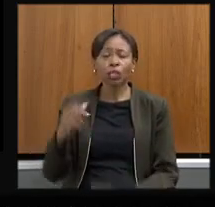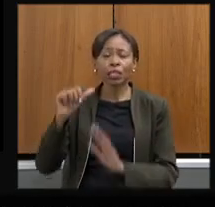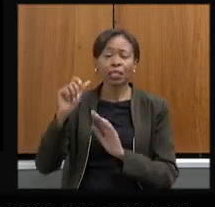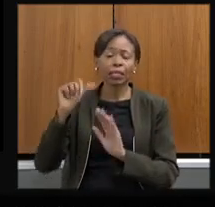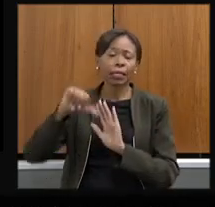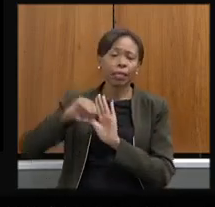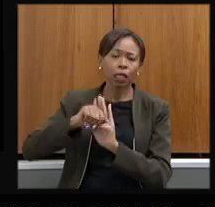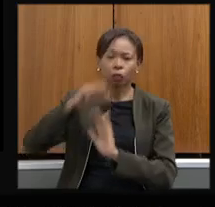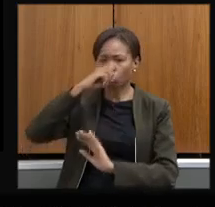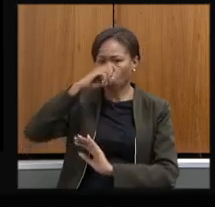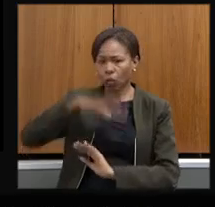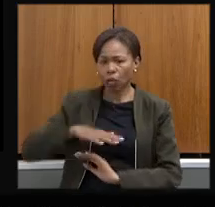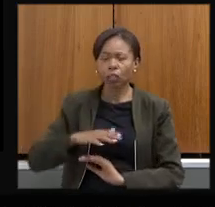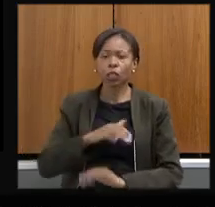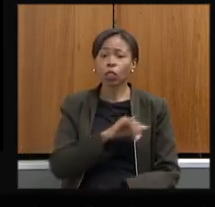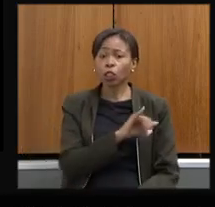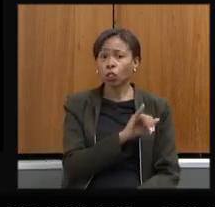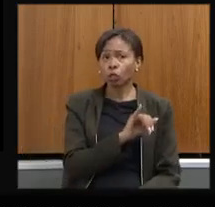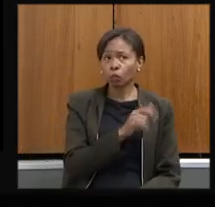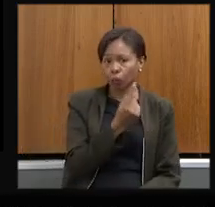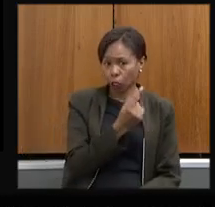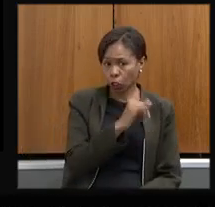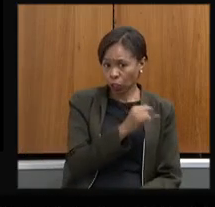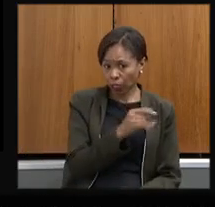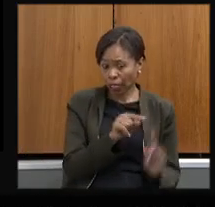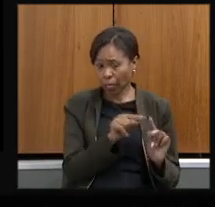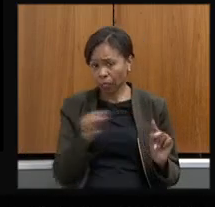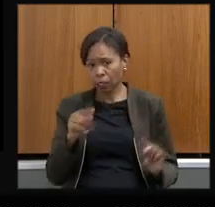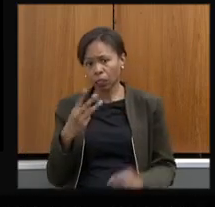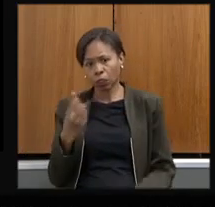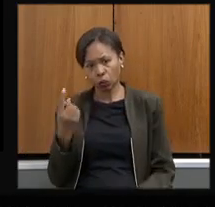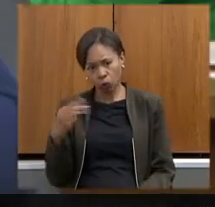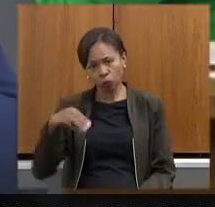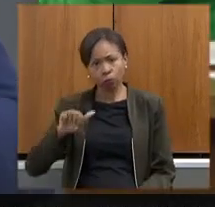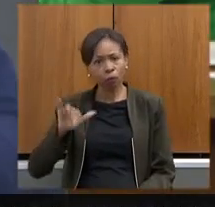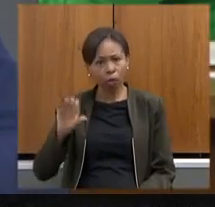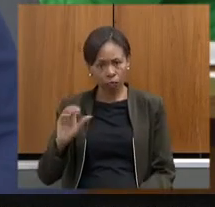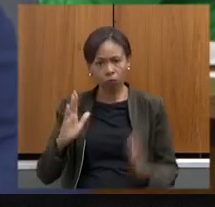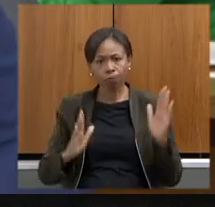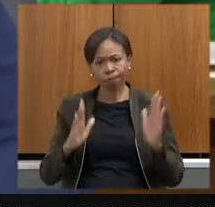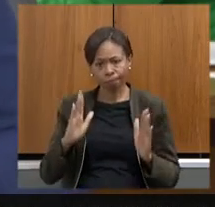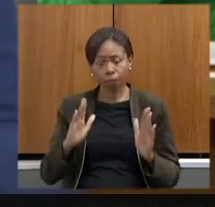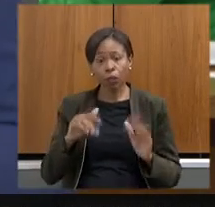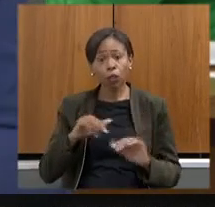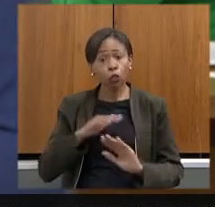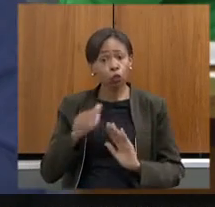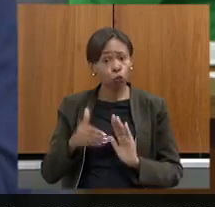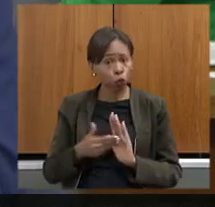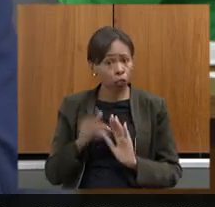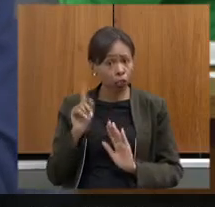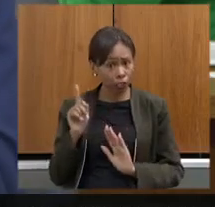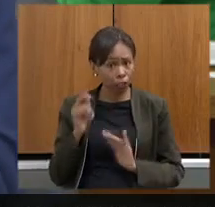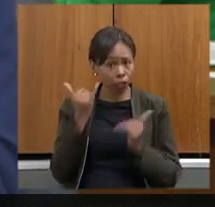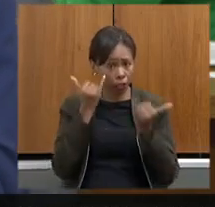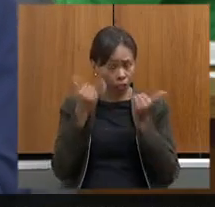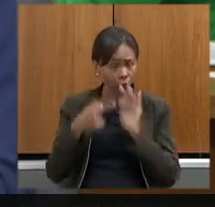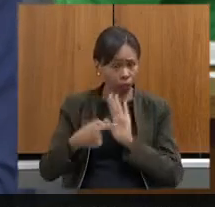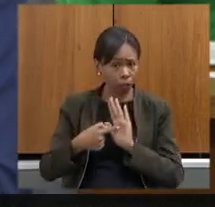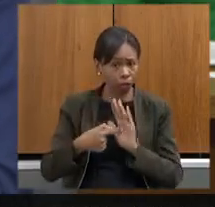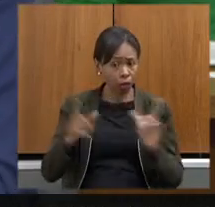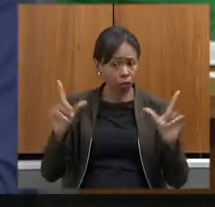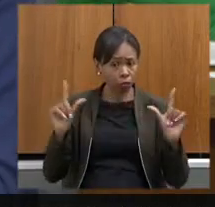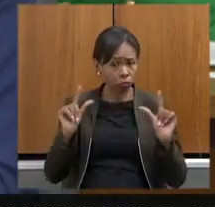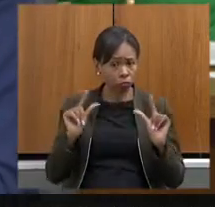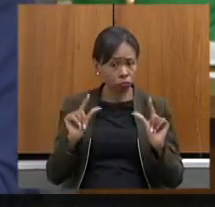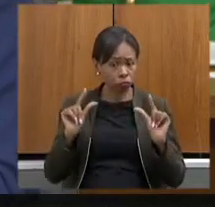violentos entre 1º de Janeiro desse ano é 31 de Maio Lembrando que todos esses números são quedas sobre